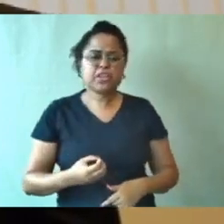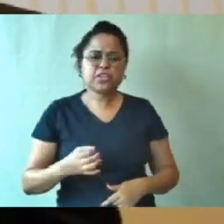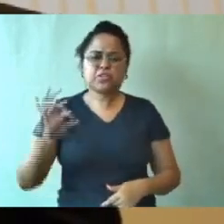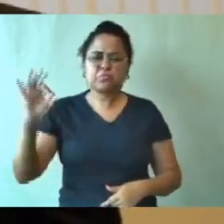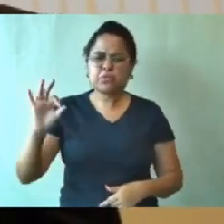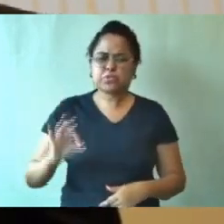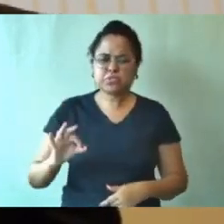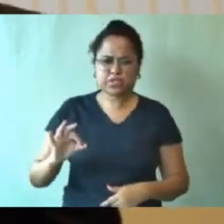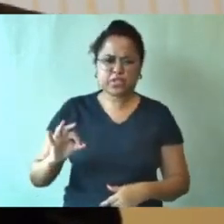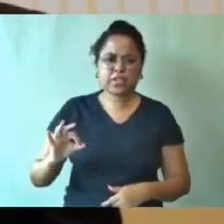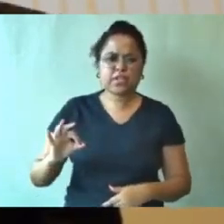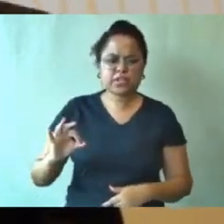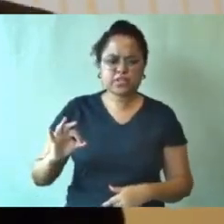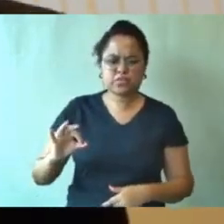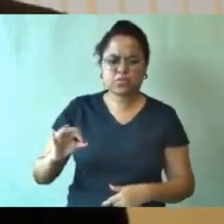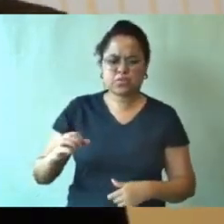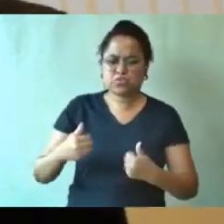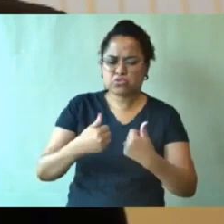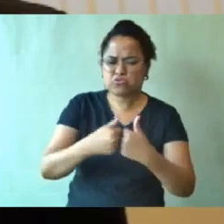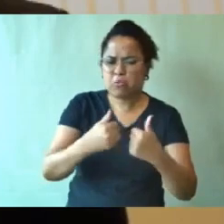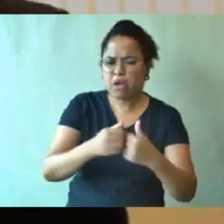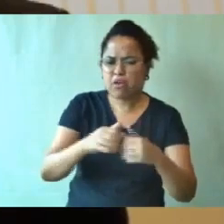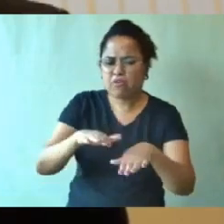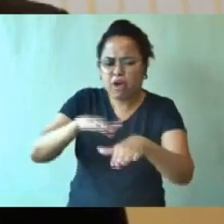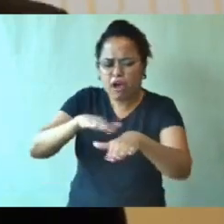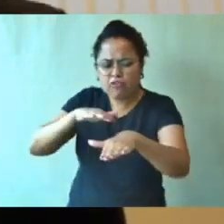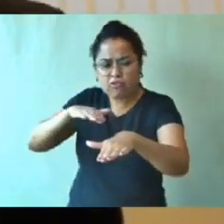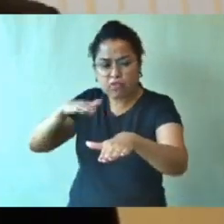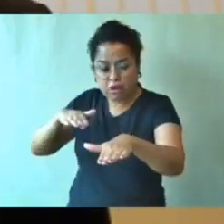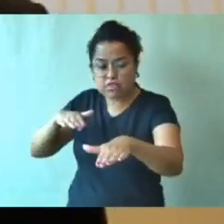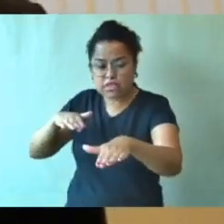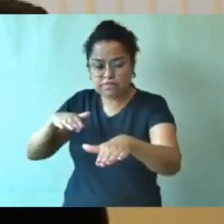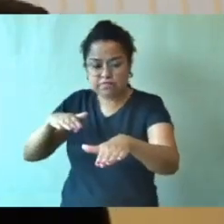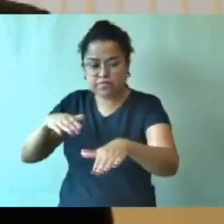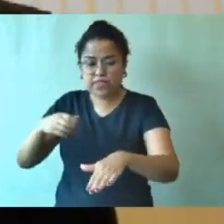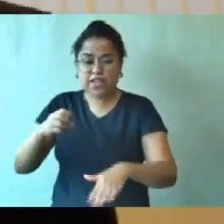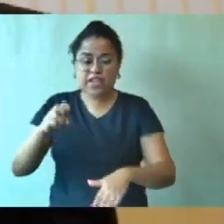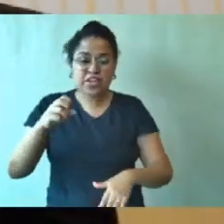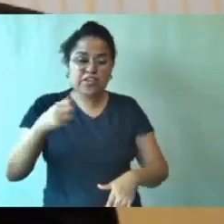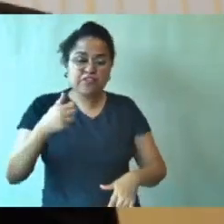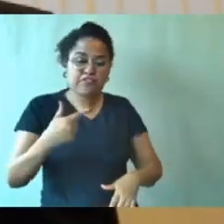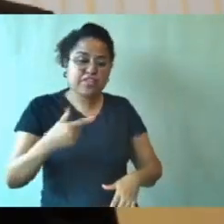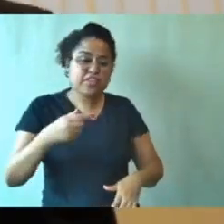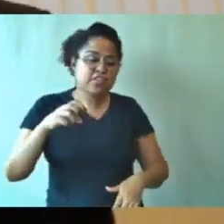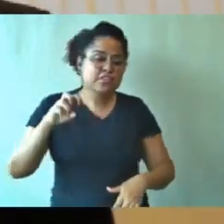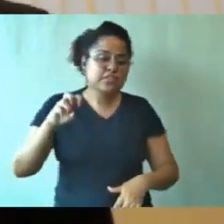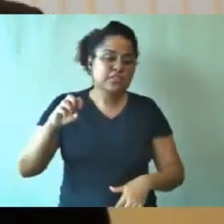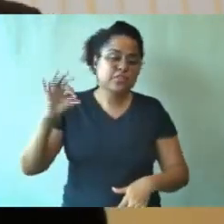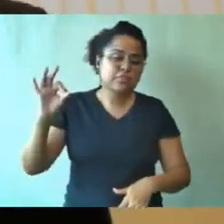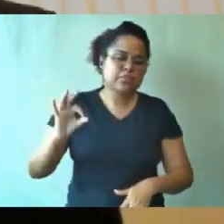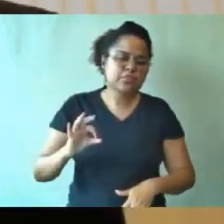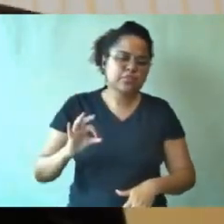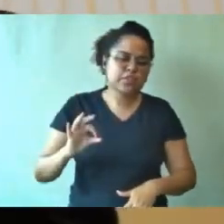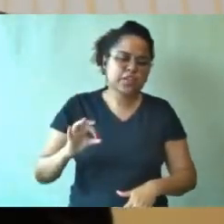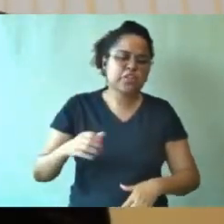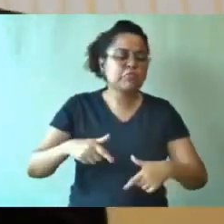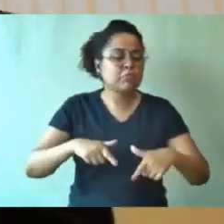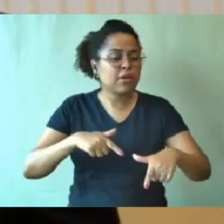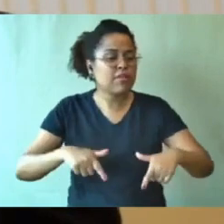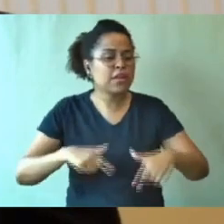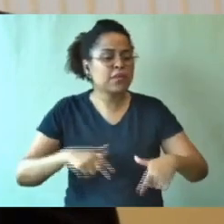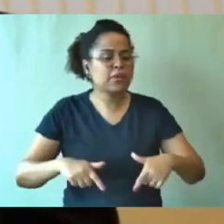deixar ociosa na garagem na soma dos consórcios. Seria 25% em trabalhar. Então, nós tínhamos que achar uma